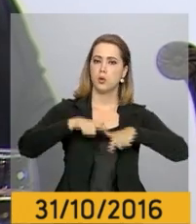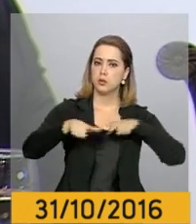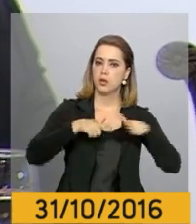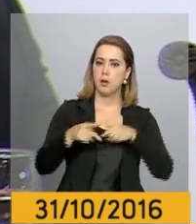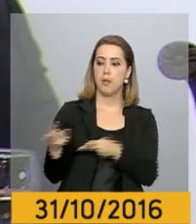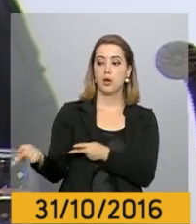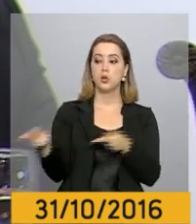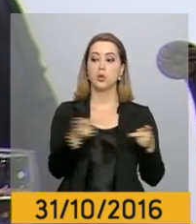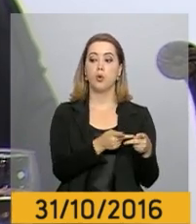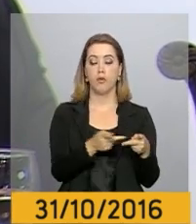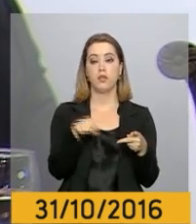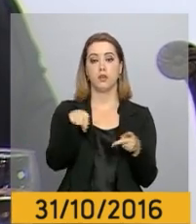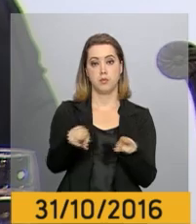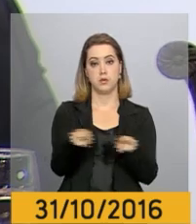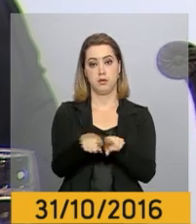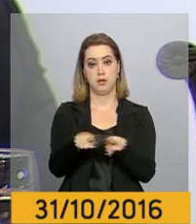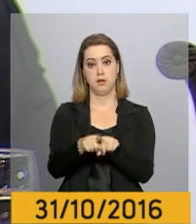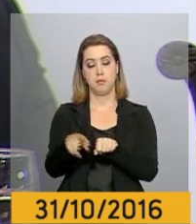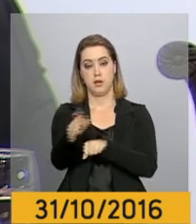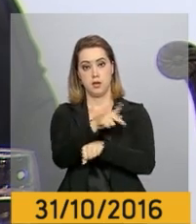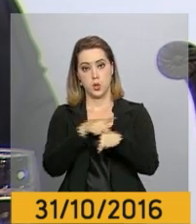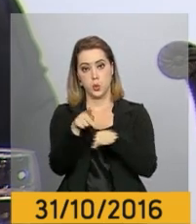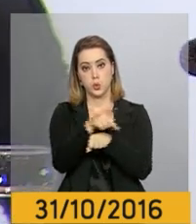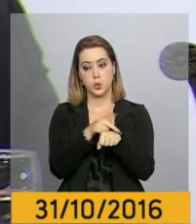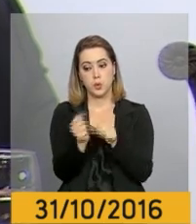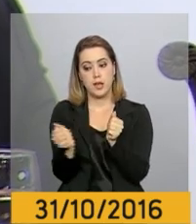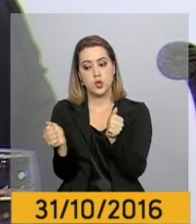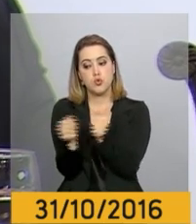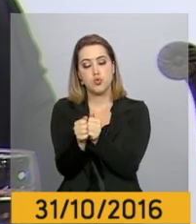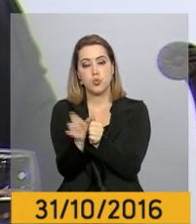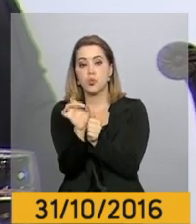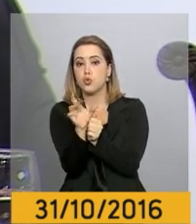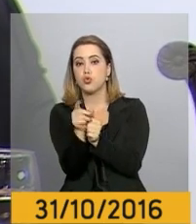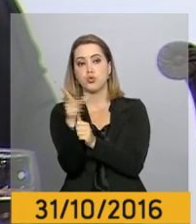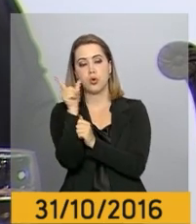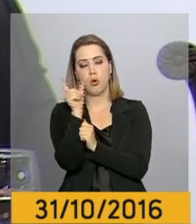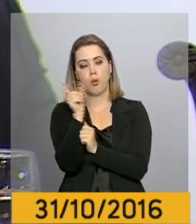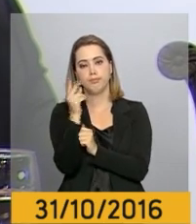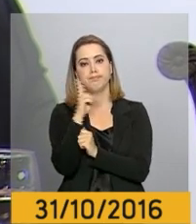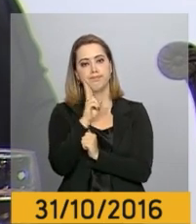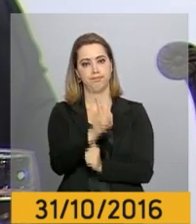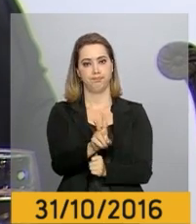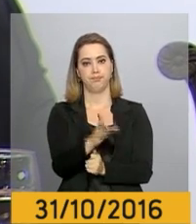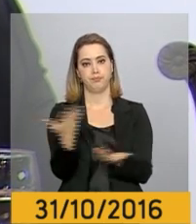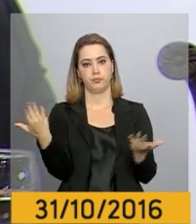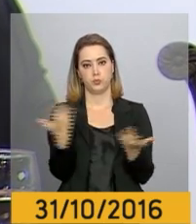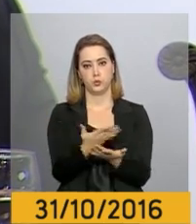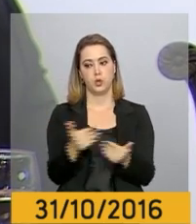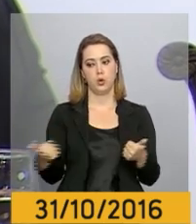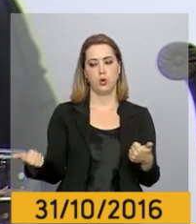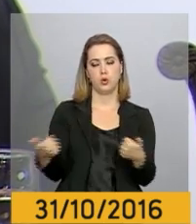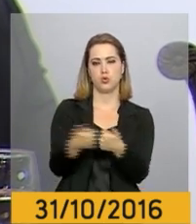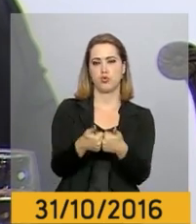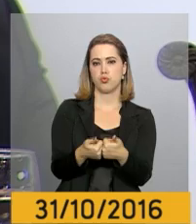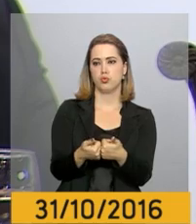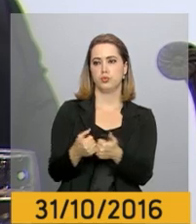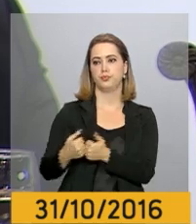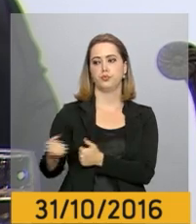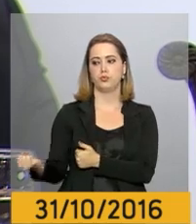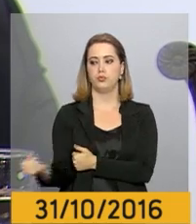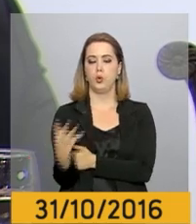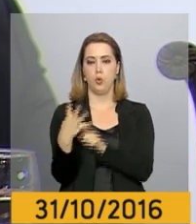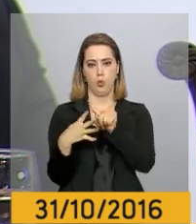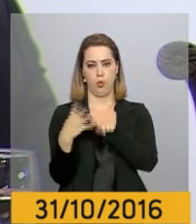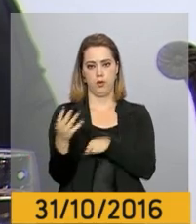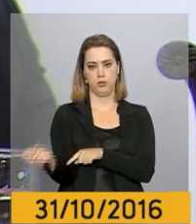países observadores os que já nos acompanham desde antes e os que acabam de juntar-se a nós sua